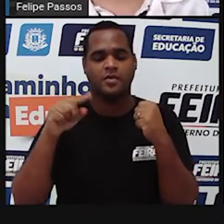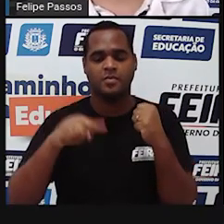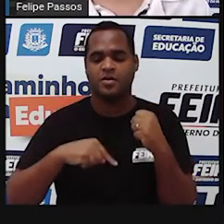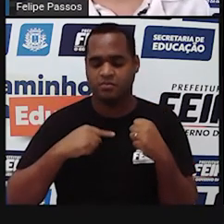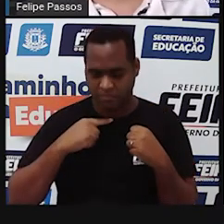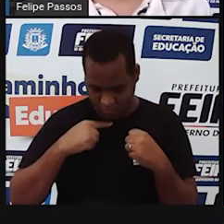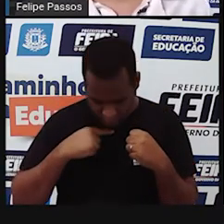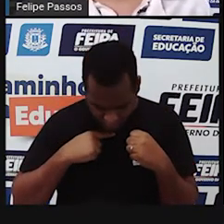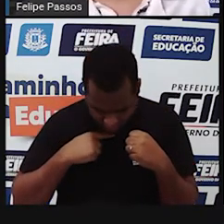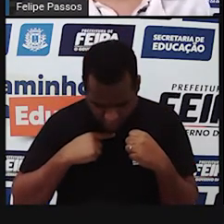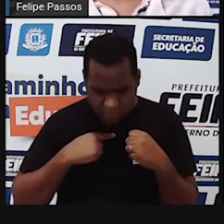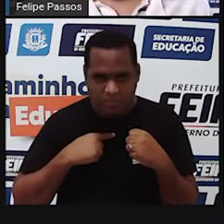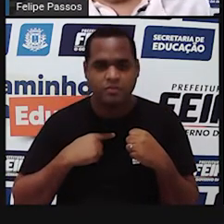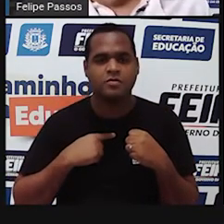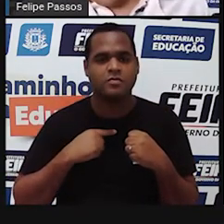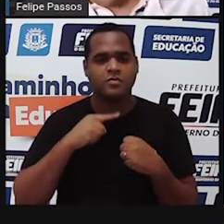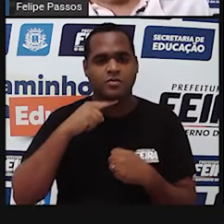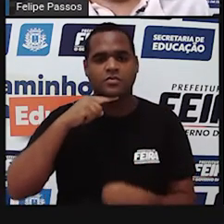cabeça.